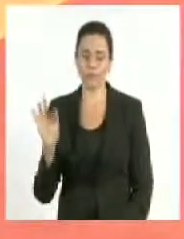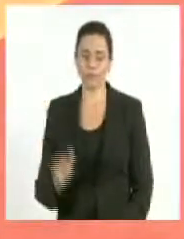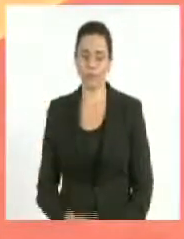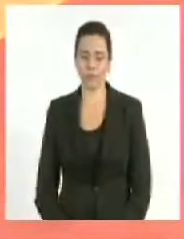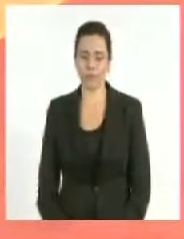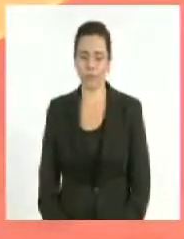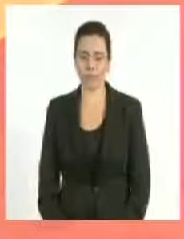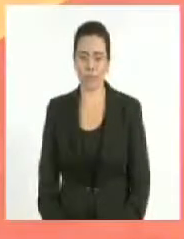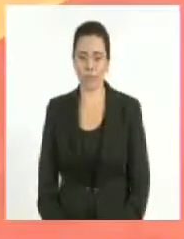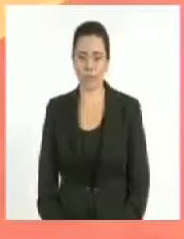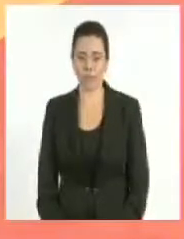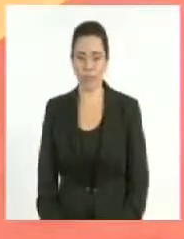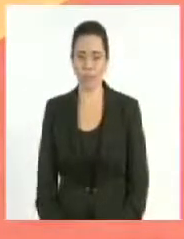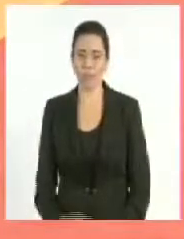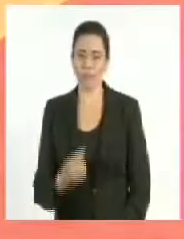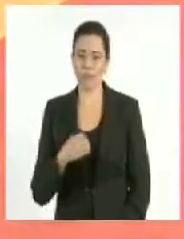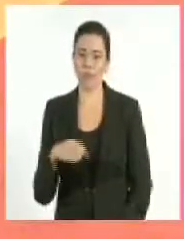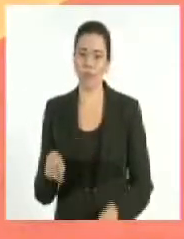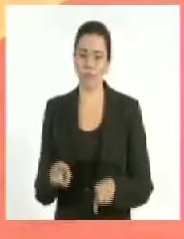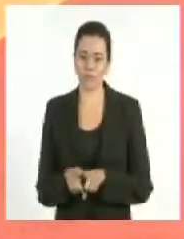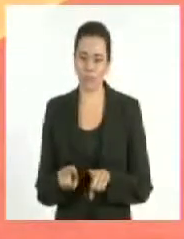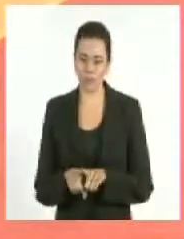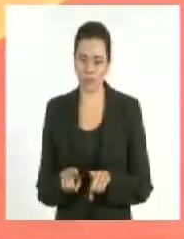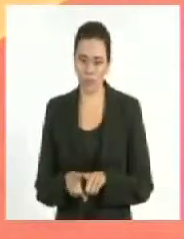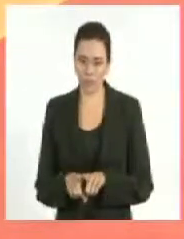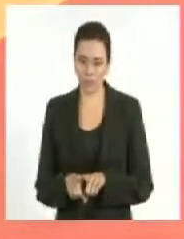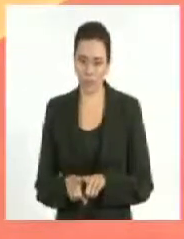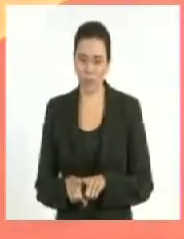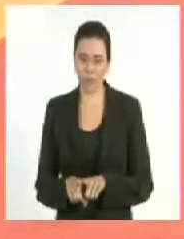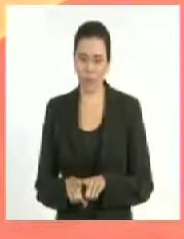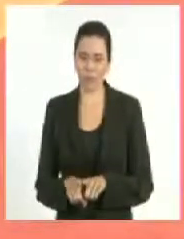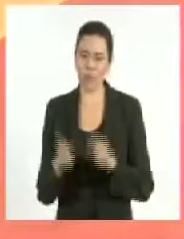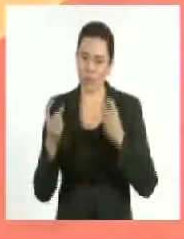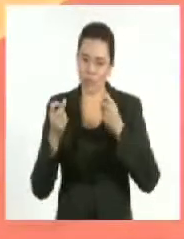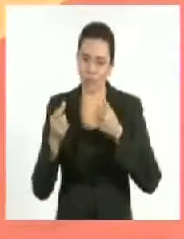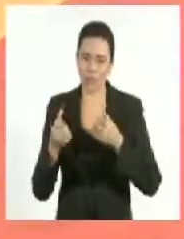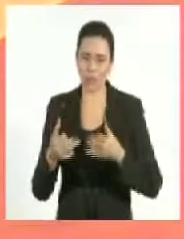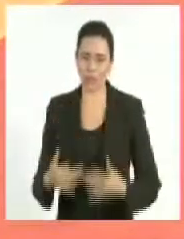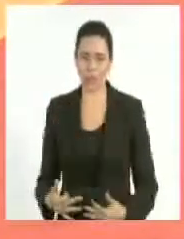E eu diria o seguinte, que em função destas distorções,